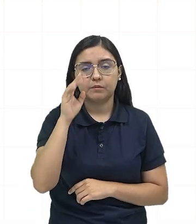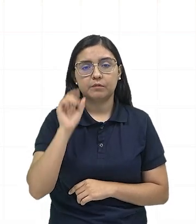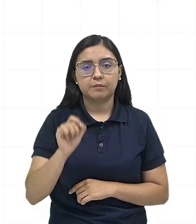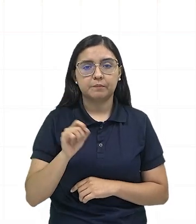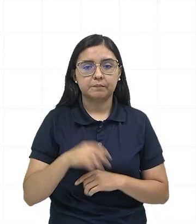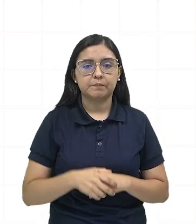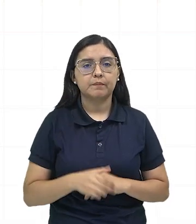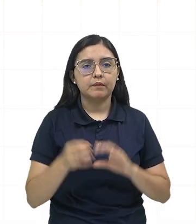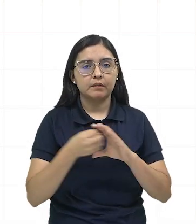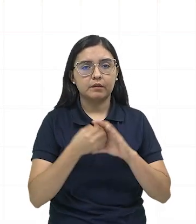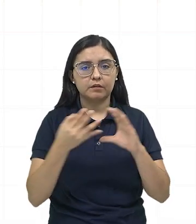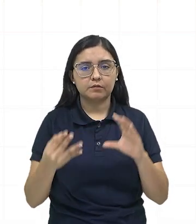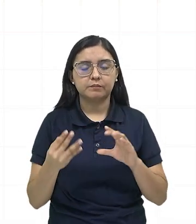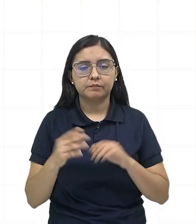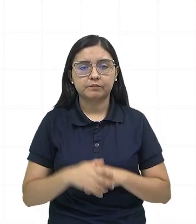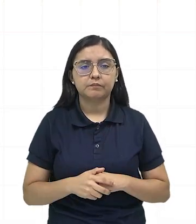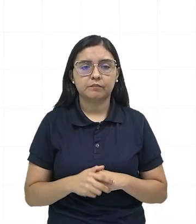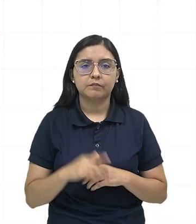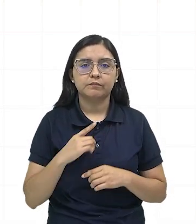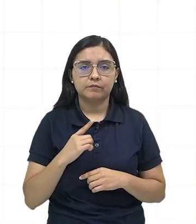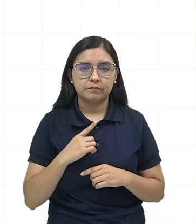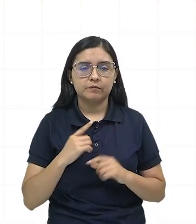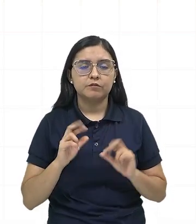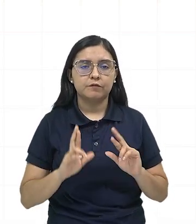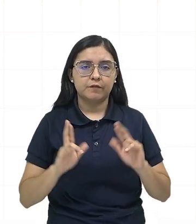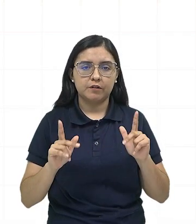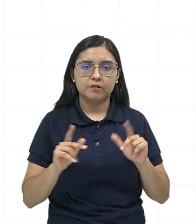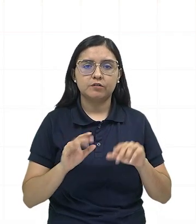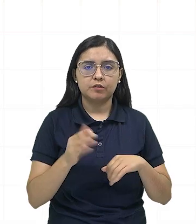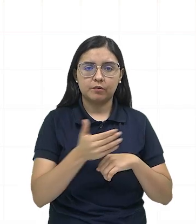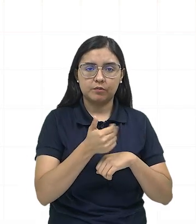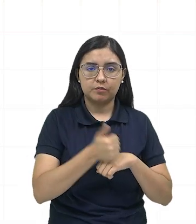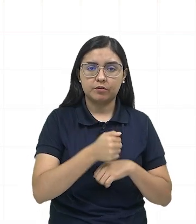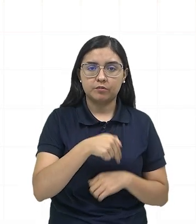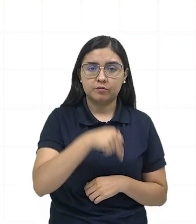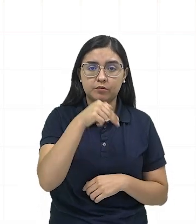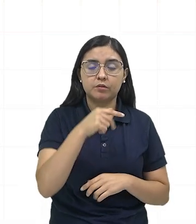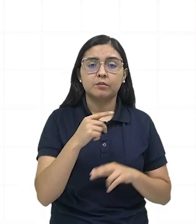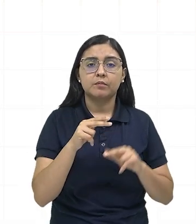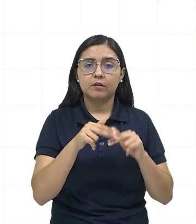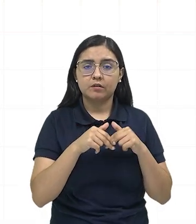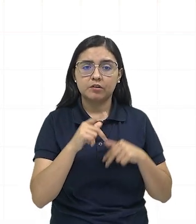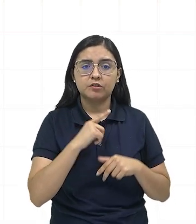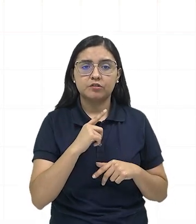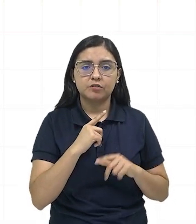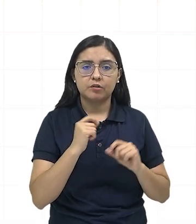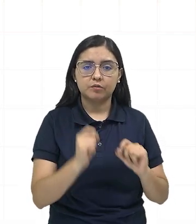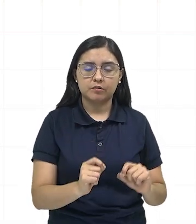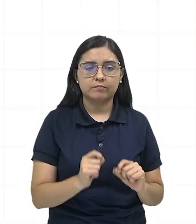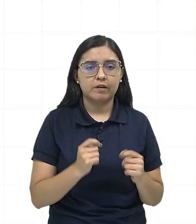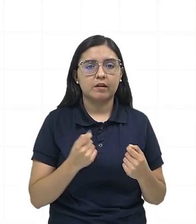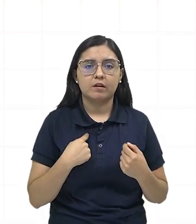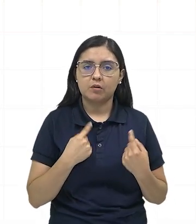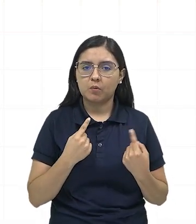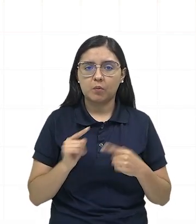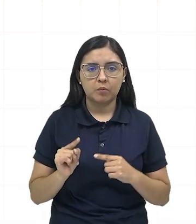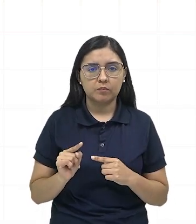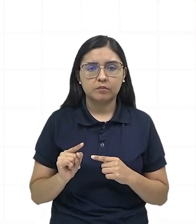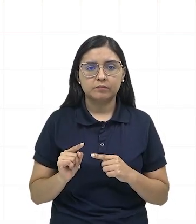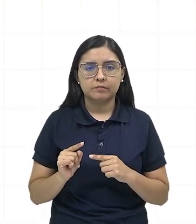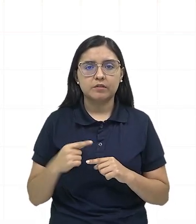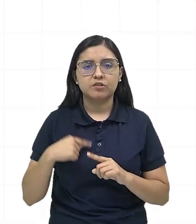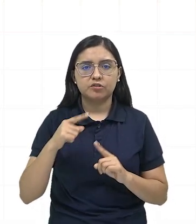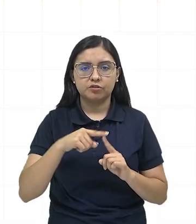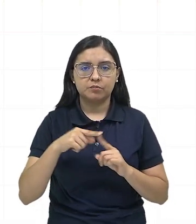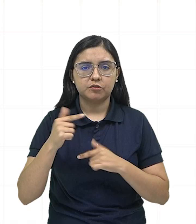componente, né, contra as colônias do norte, porque a colônia do norte já tinha uma postura um pouco mais contra nessa mão de obra